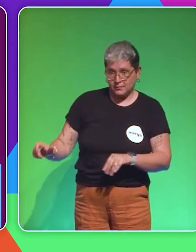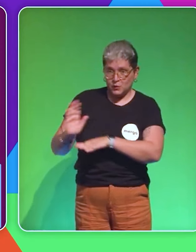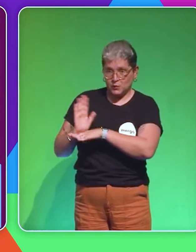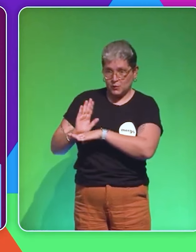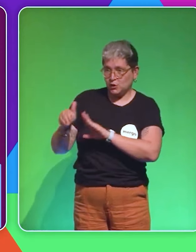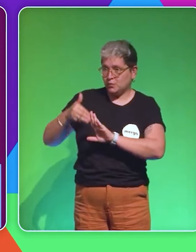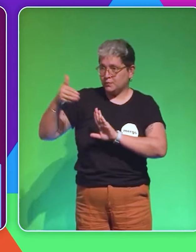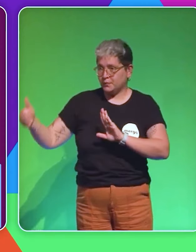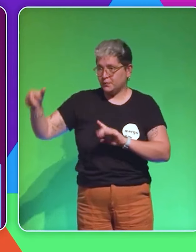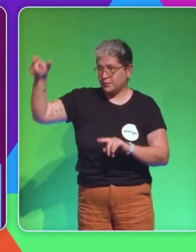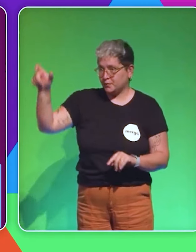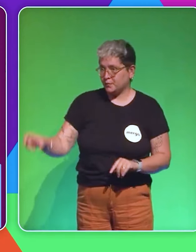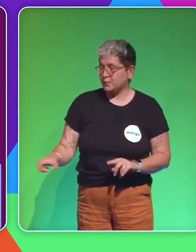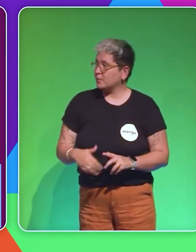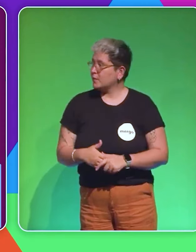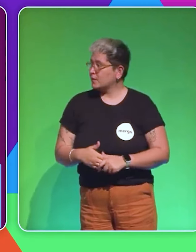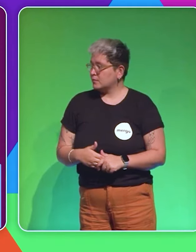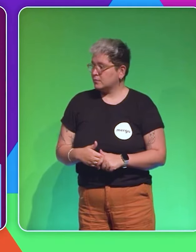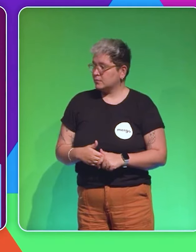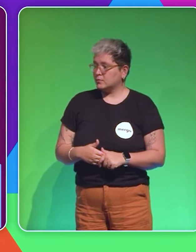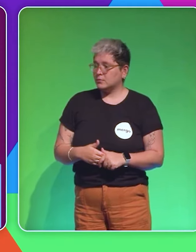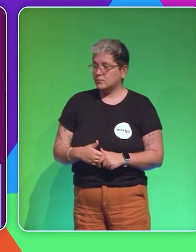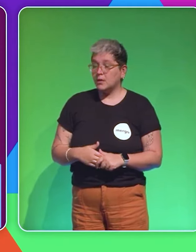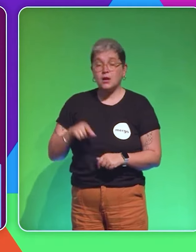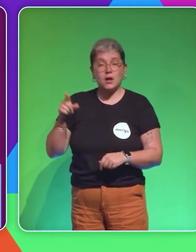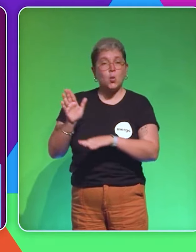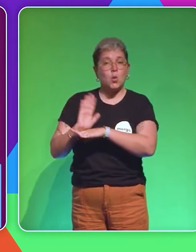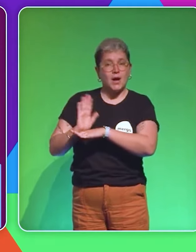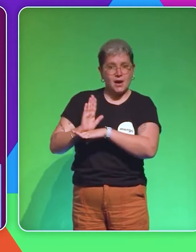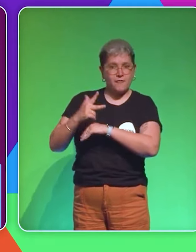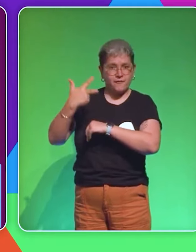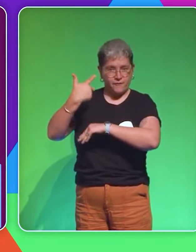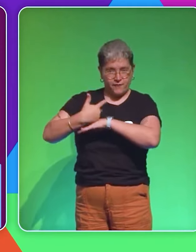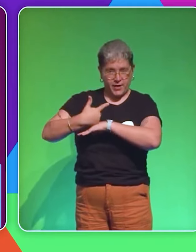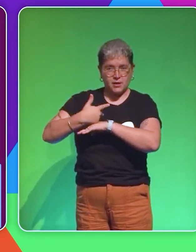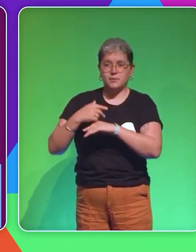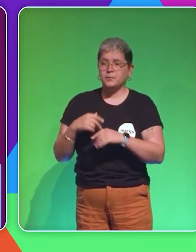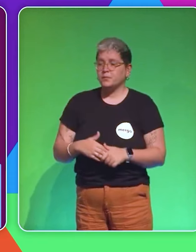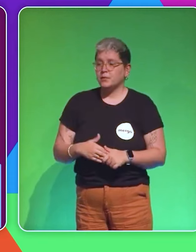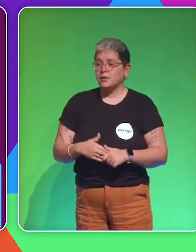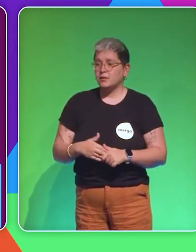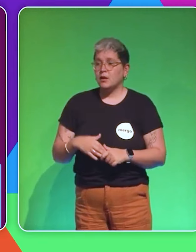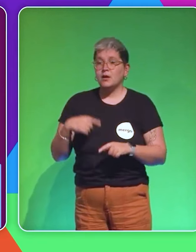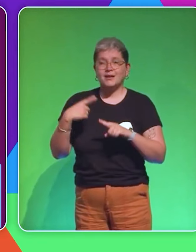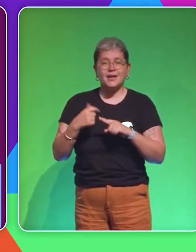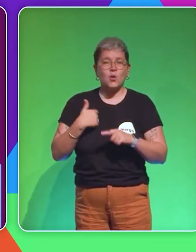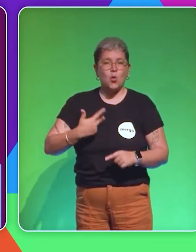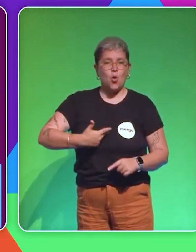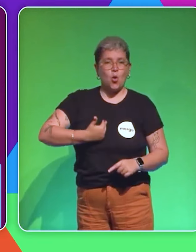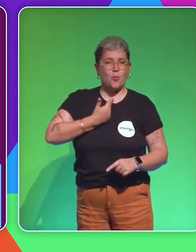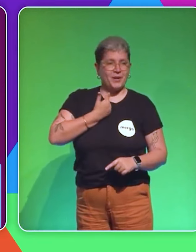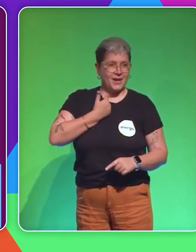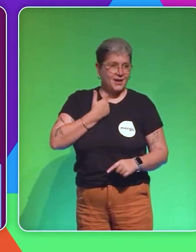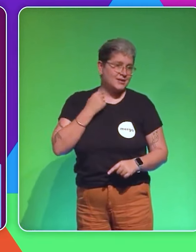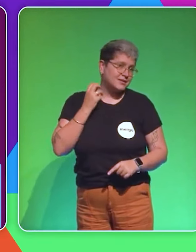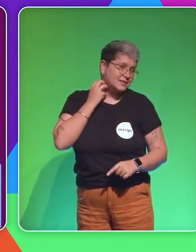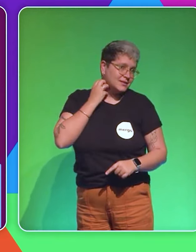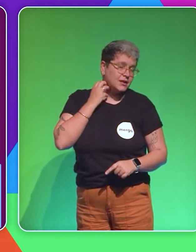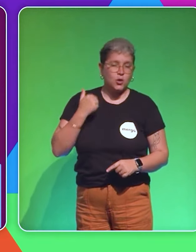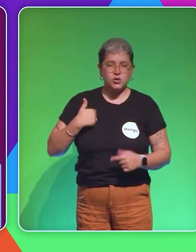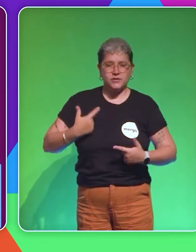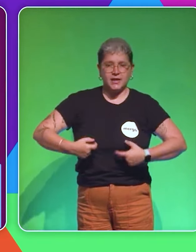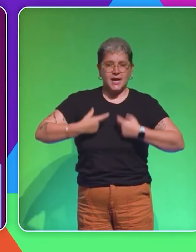vocês eh todos esses eu gravei depois que eu operei da tireoide eu tive câncer da